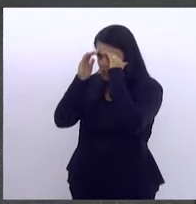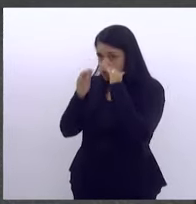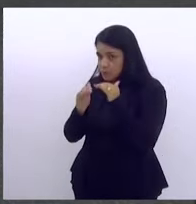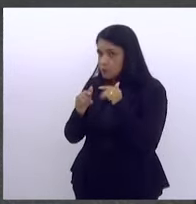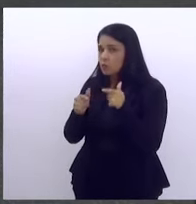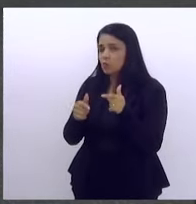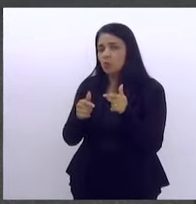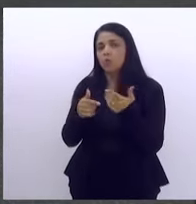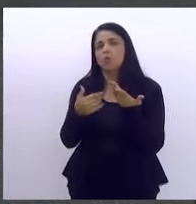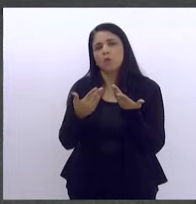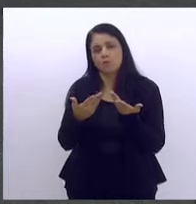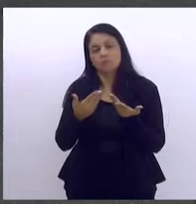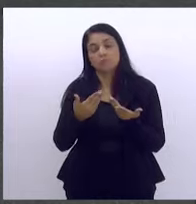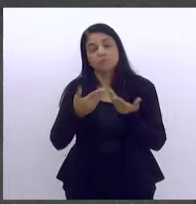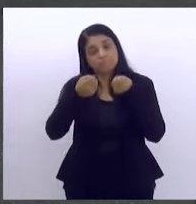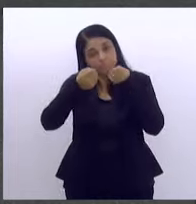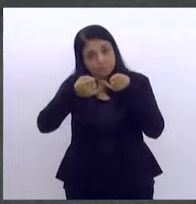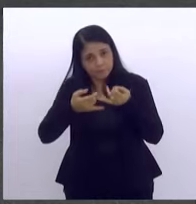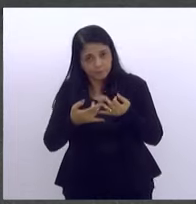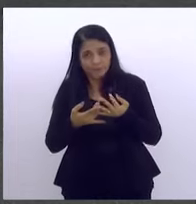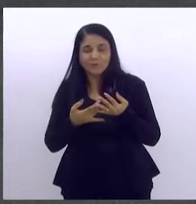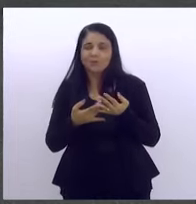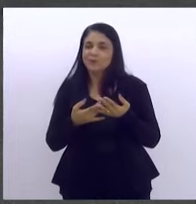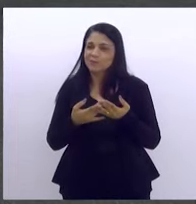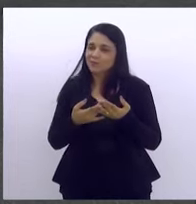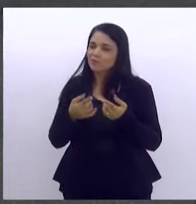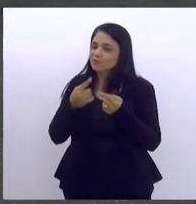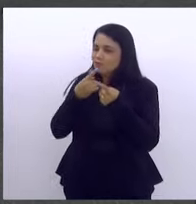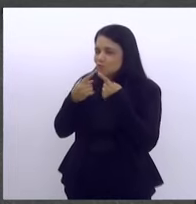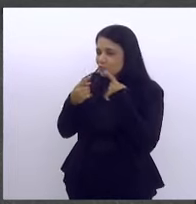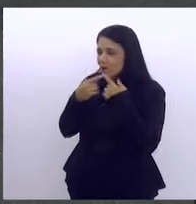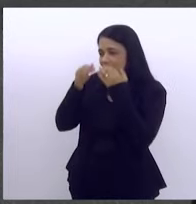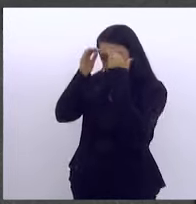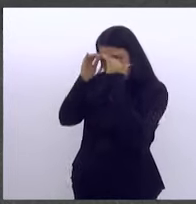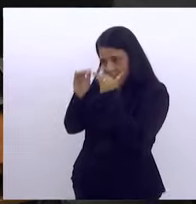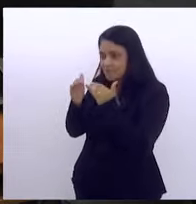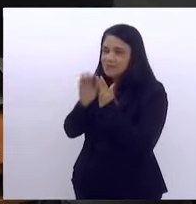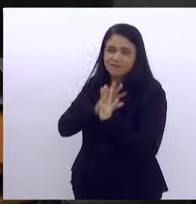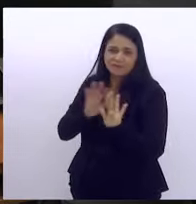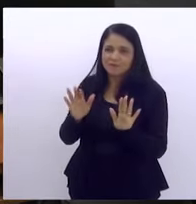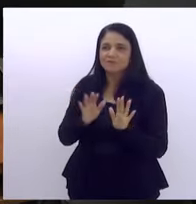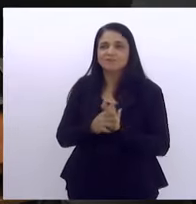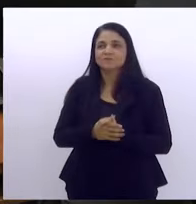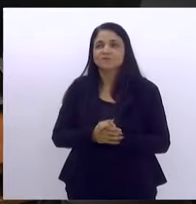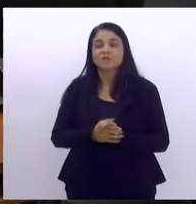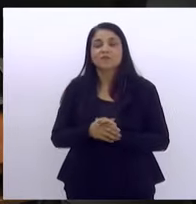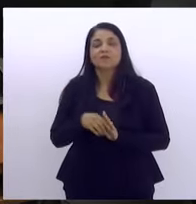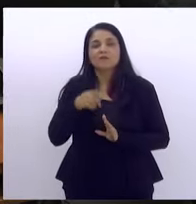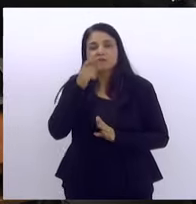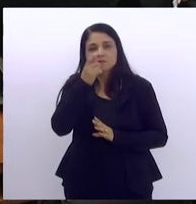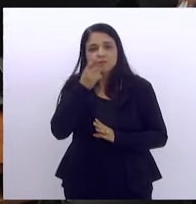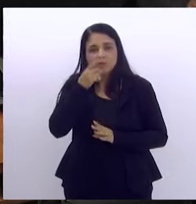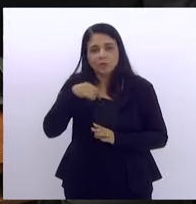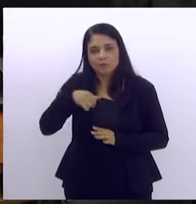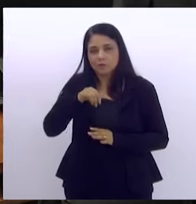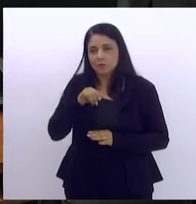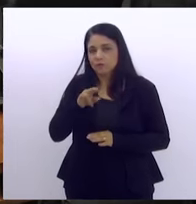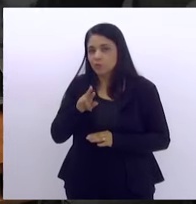como apresentou a sua questão, então a gente tem que dialogar desta forma. Deputado Yuri.